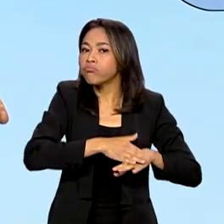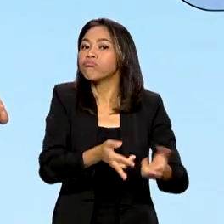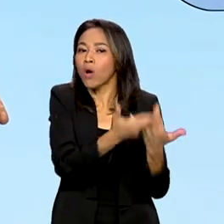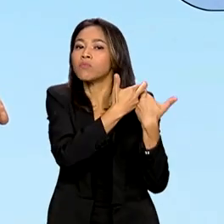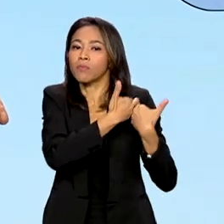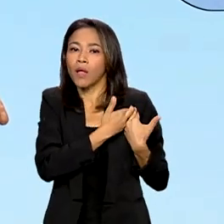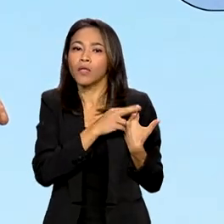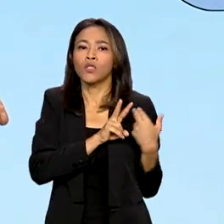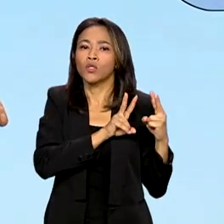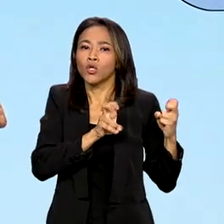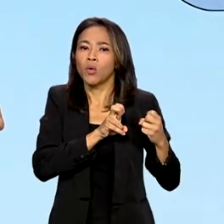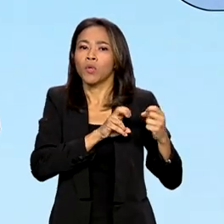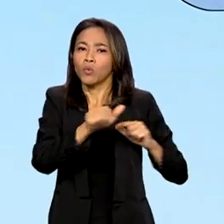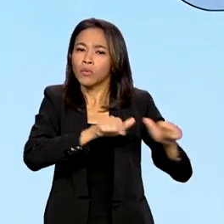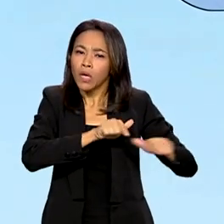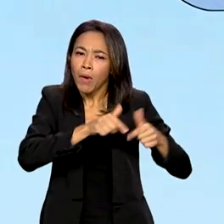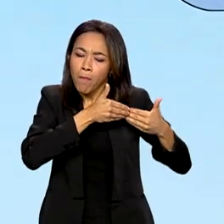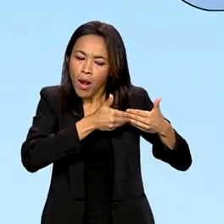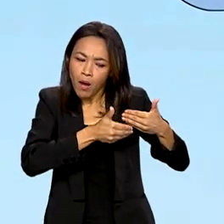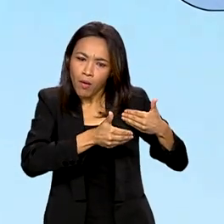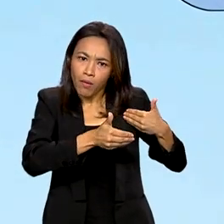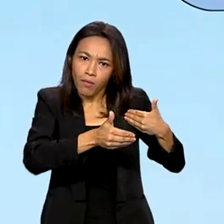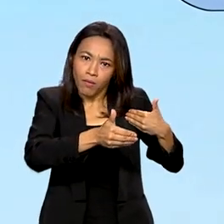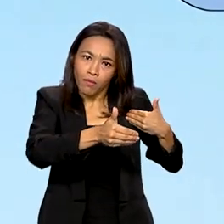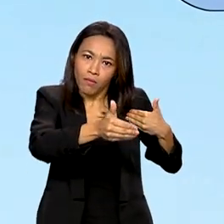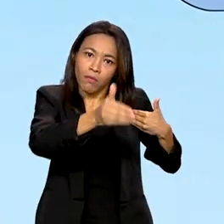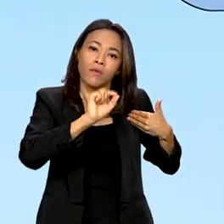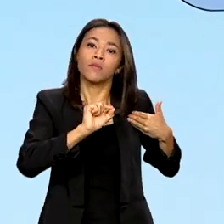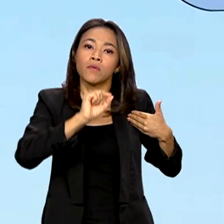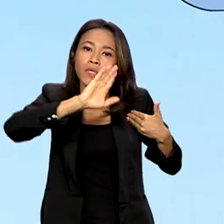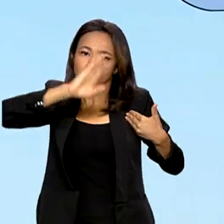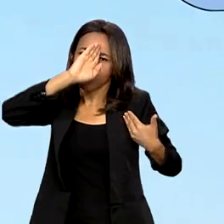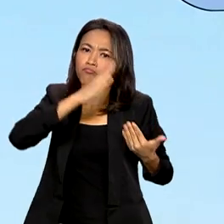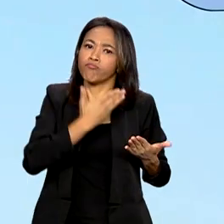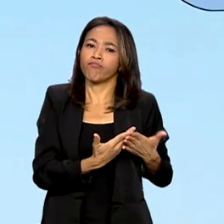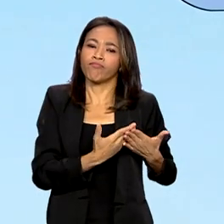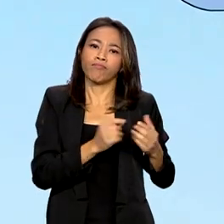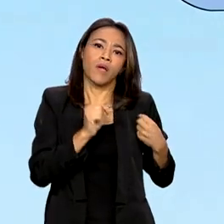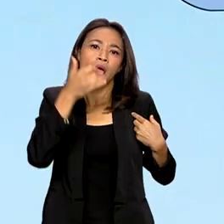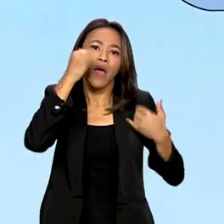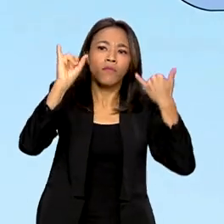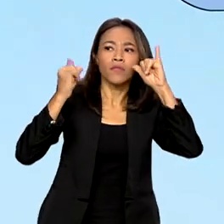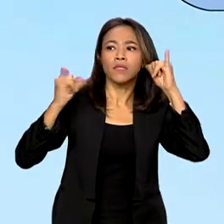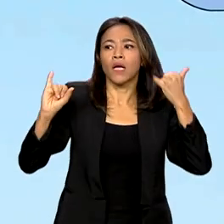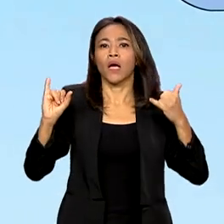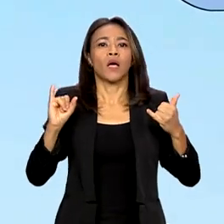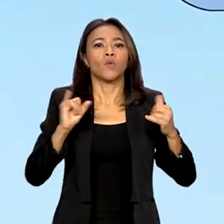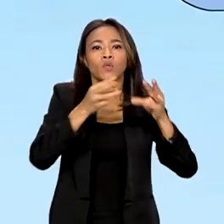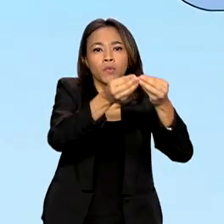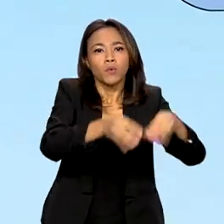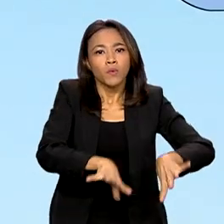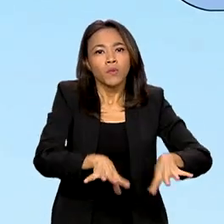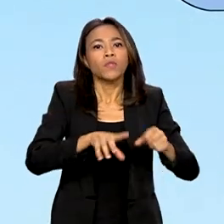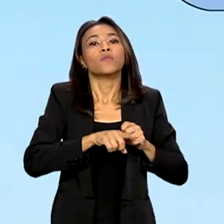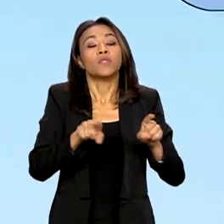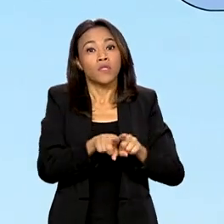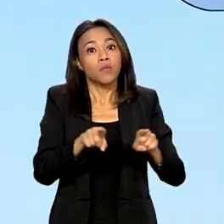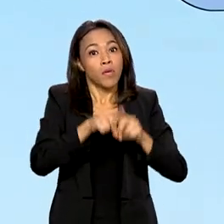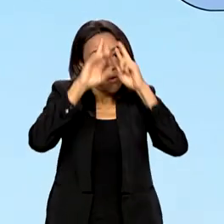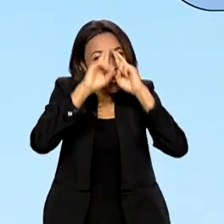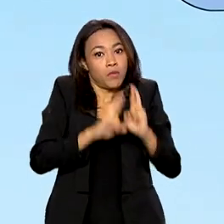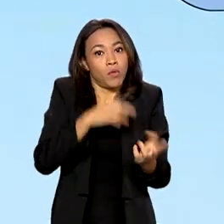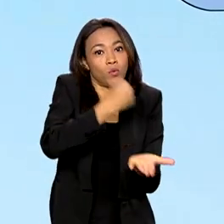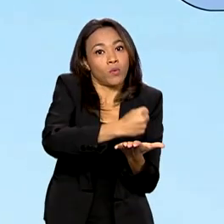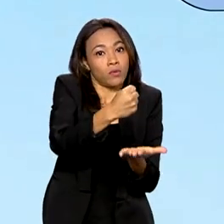estratégia de longo prazo, focada na credibilidade, na previsibilidade, estabilidade jurídica,